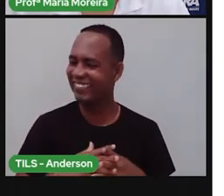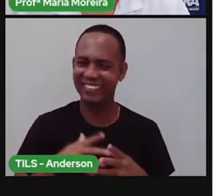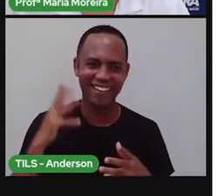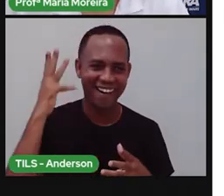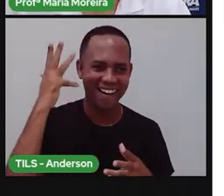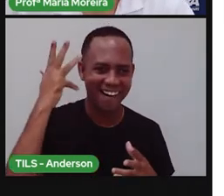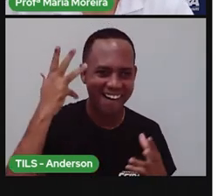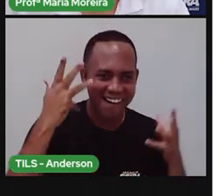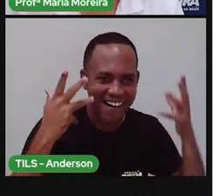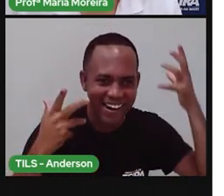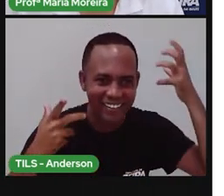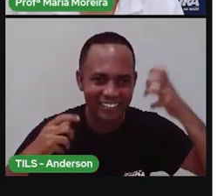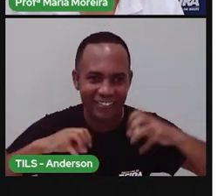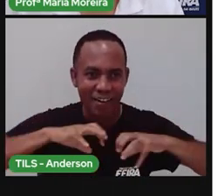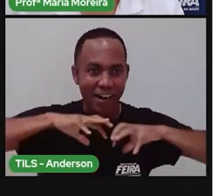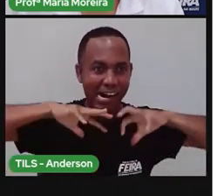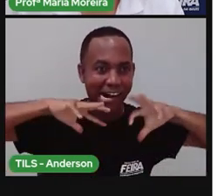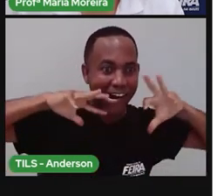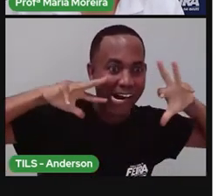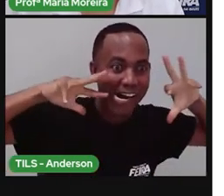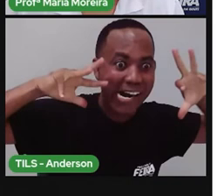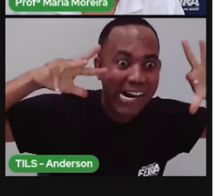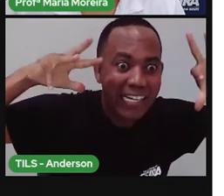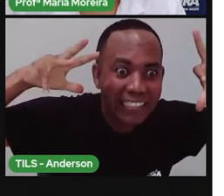Faz de novo, é porque você fez melhor do que eu.